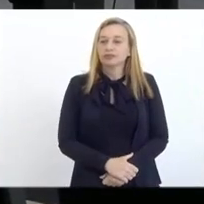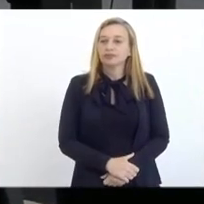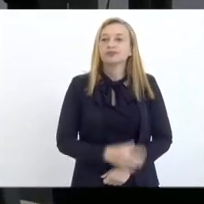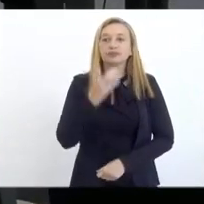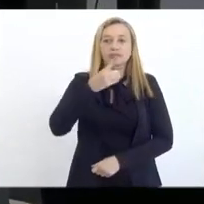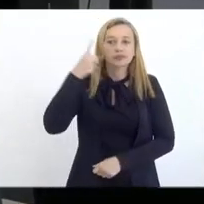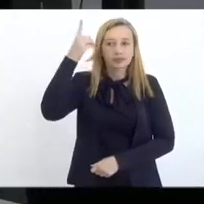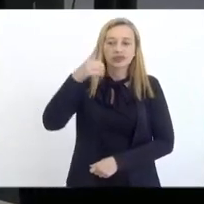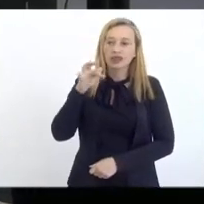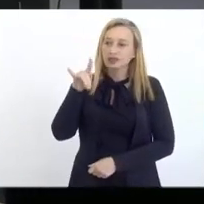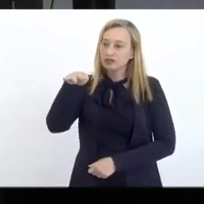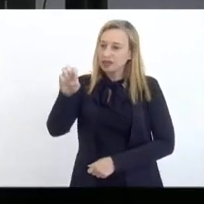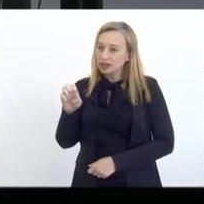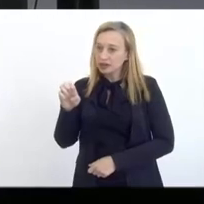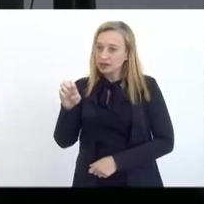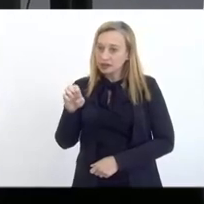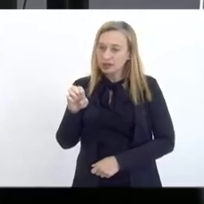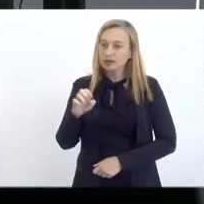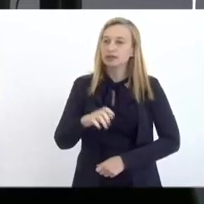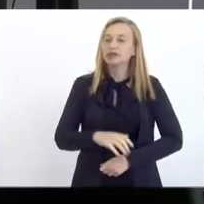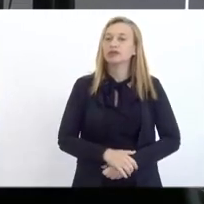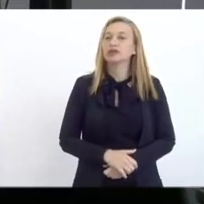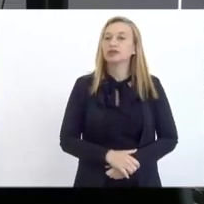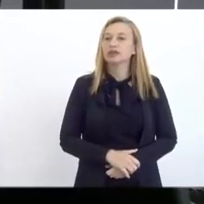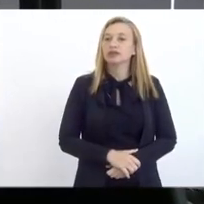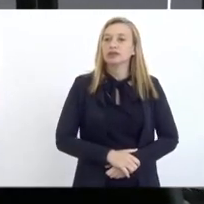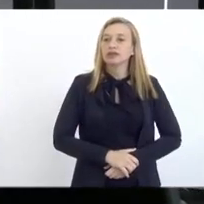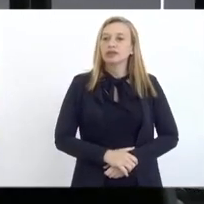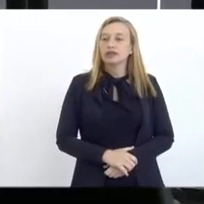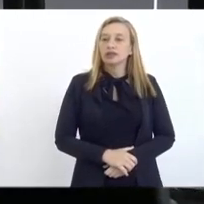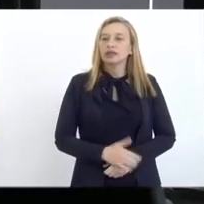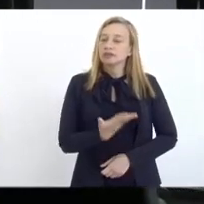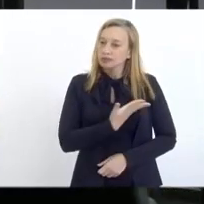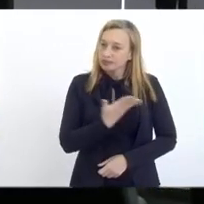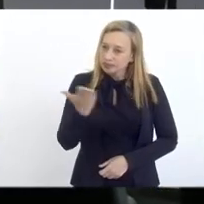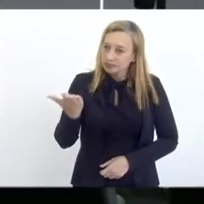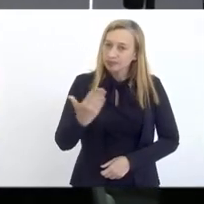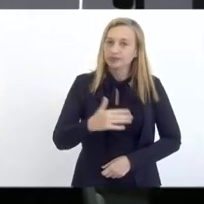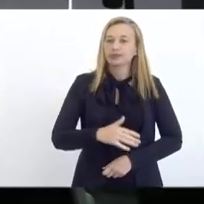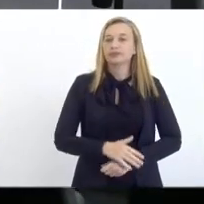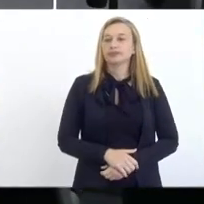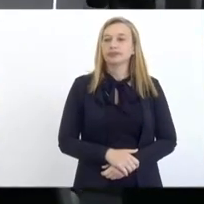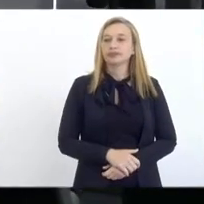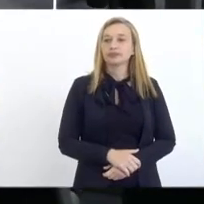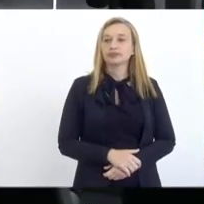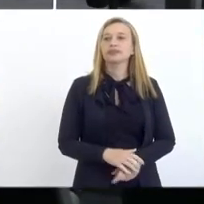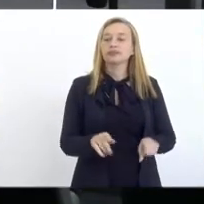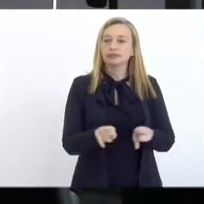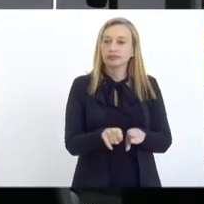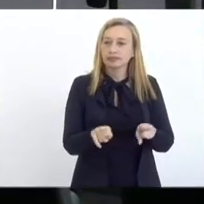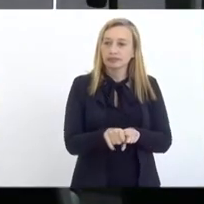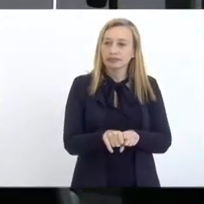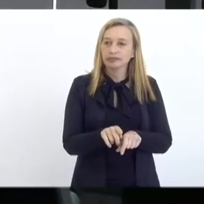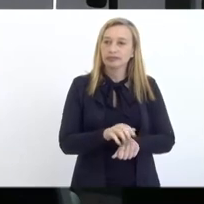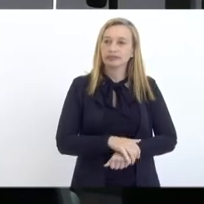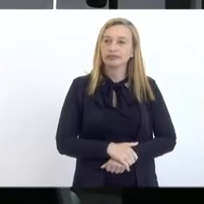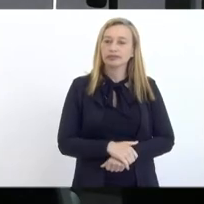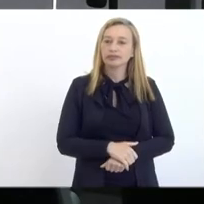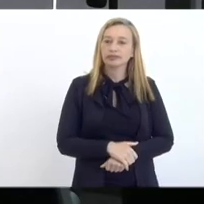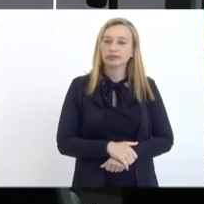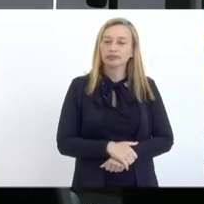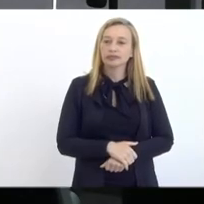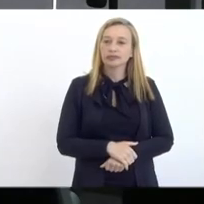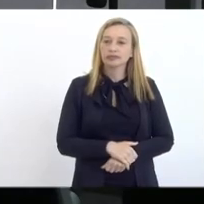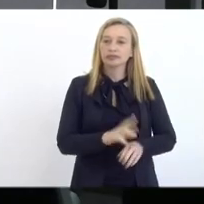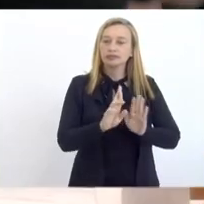Deputado Felipe Soares, membro titular da Comissão de Servidores Públicos, meu amigo. Quero também, aqui a gente tem